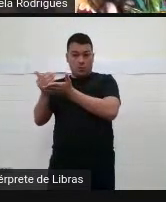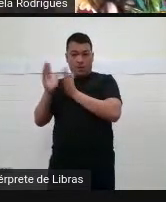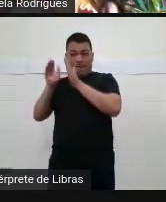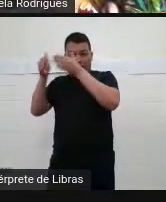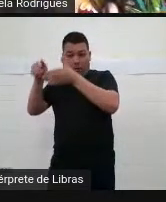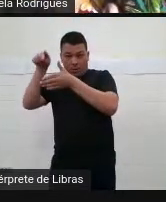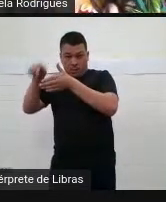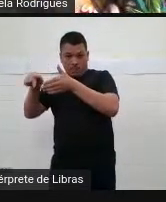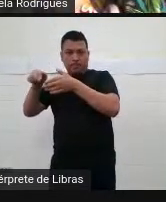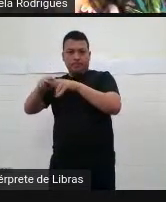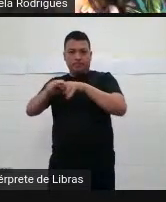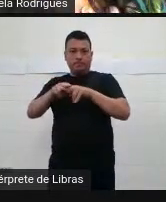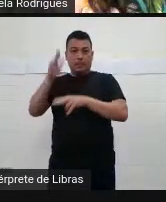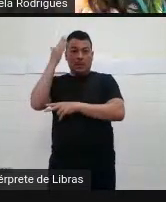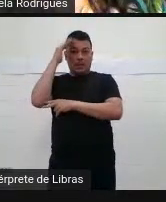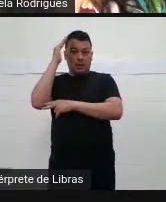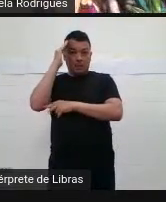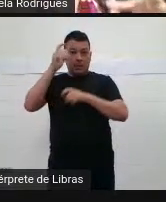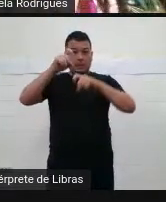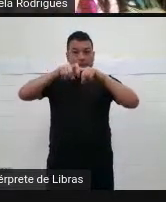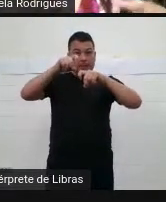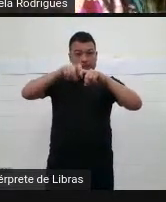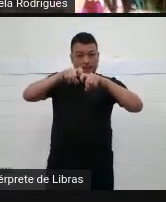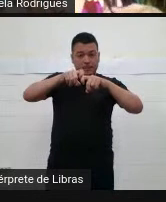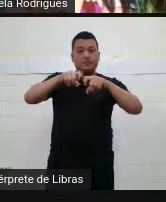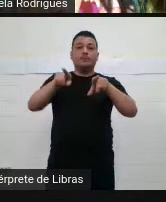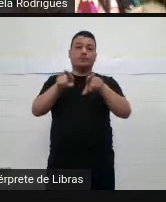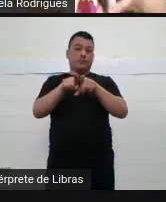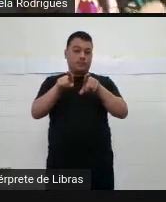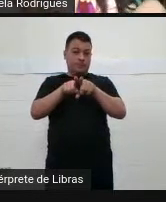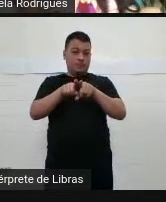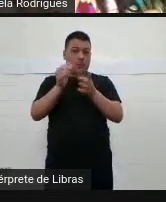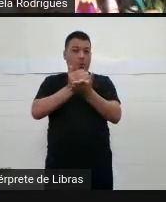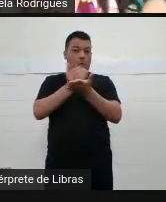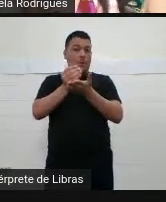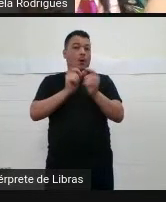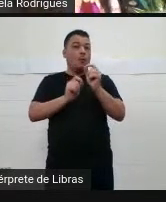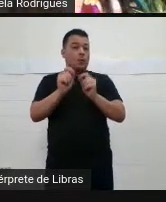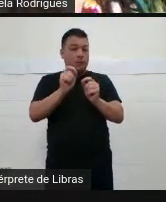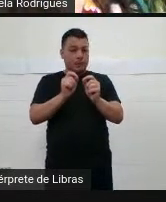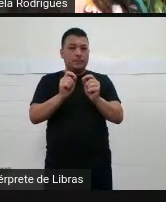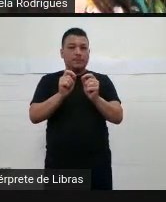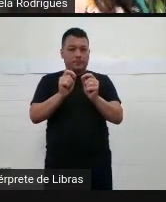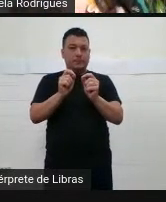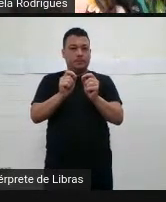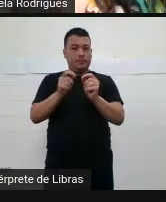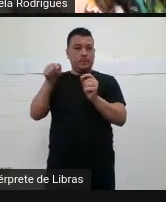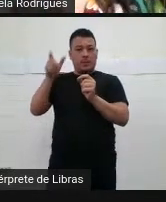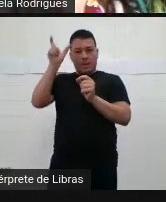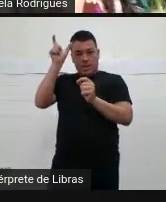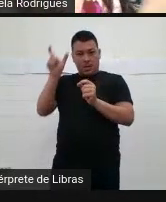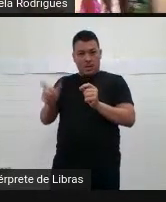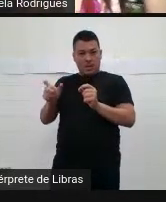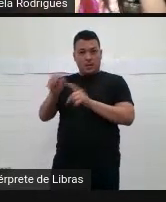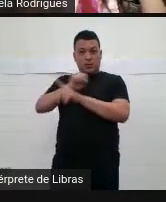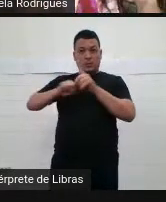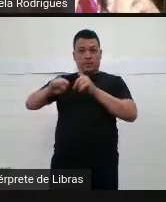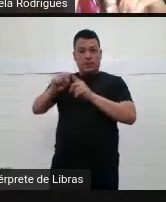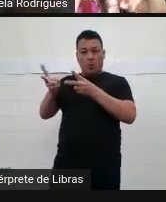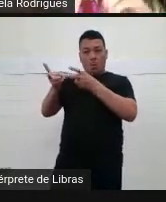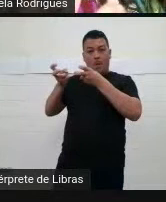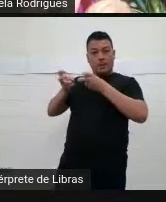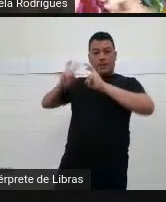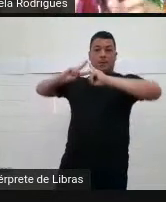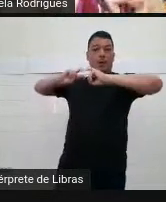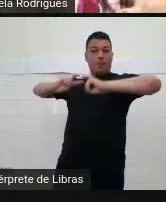a própria noção de sexualidade, ela vai surgir como sendo esse aparato social, né,